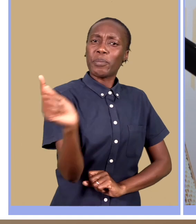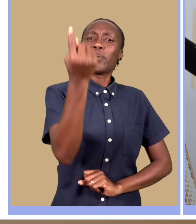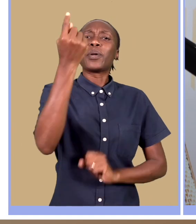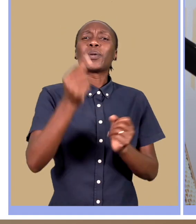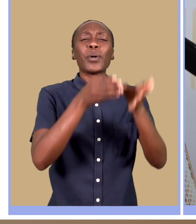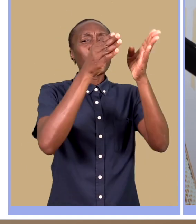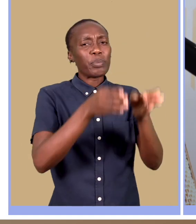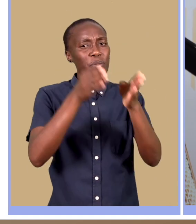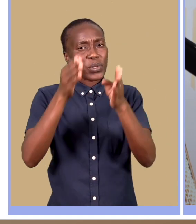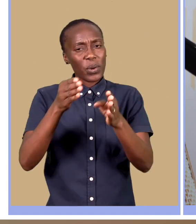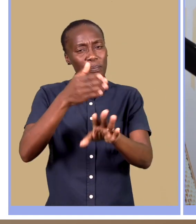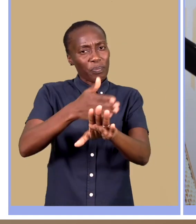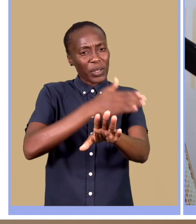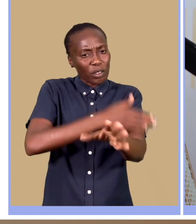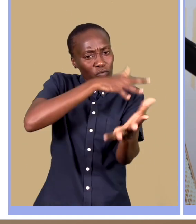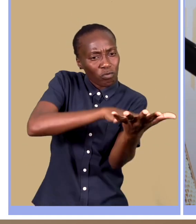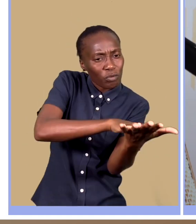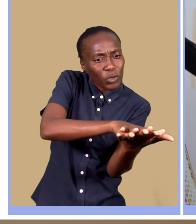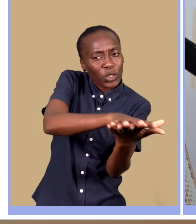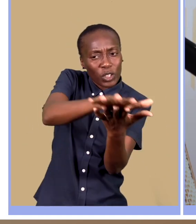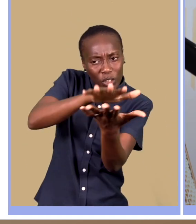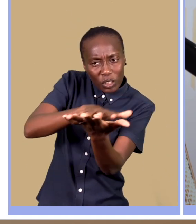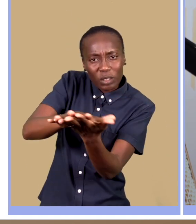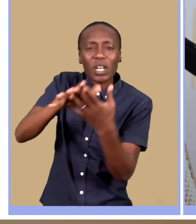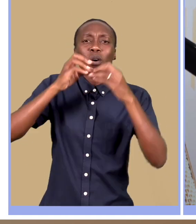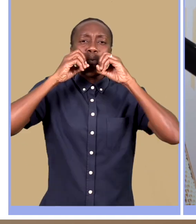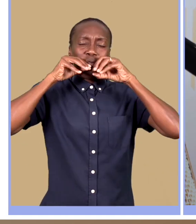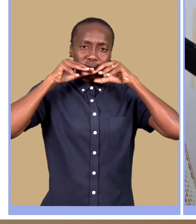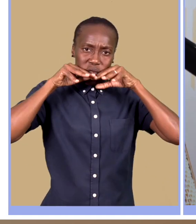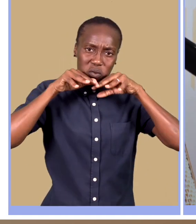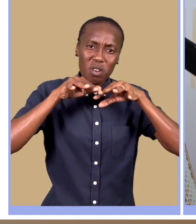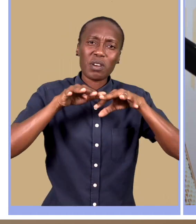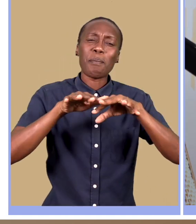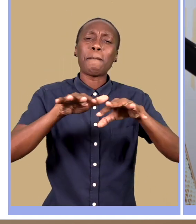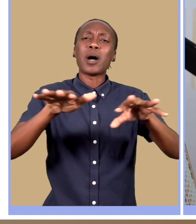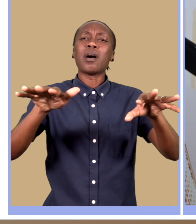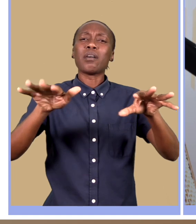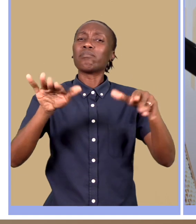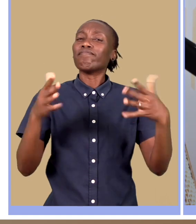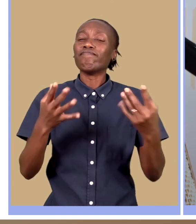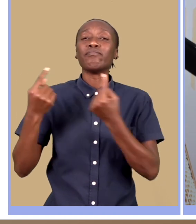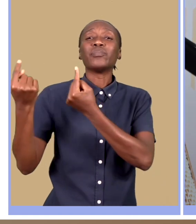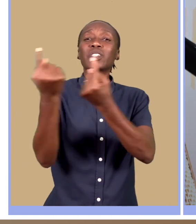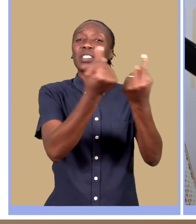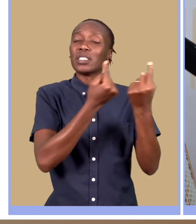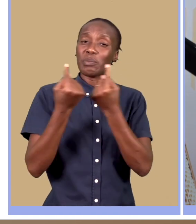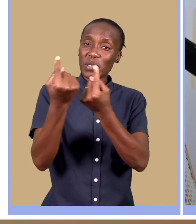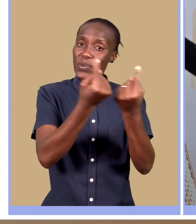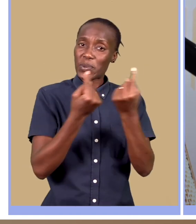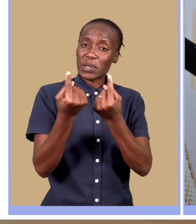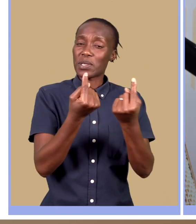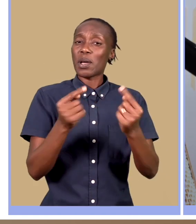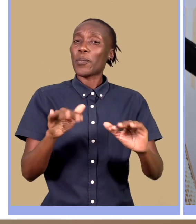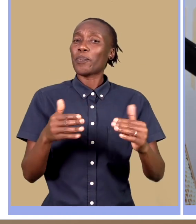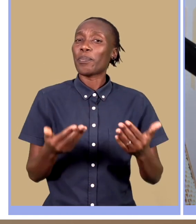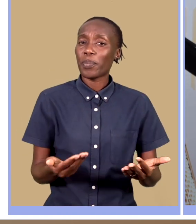primeiras a serem, digamos, educadas ou informadas sobre isso. E, digamos, numa